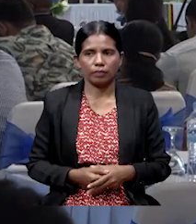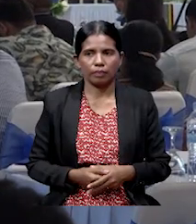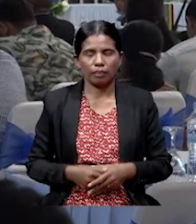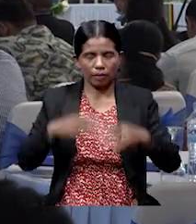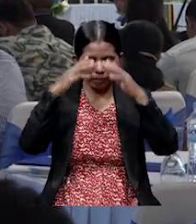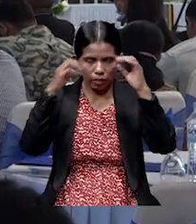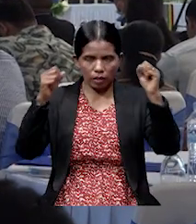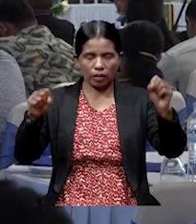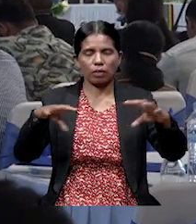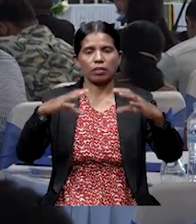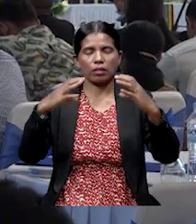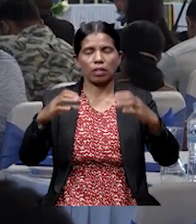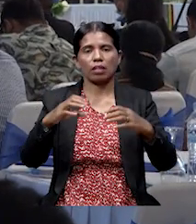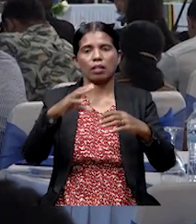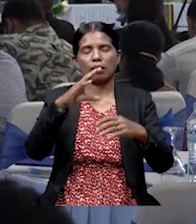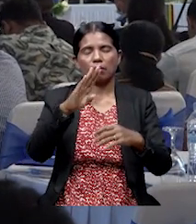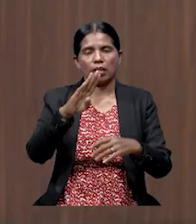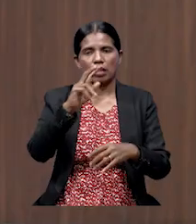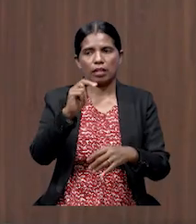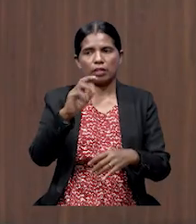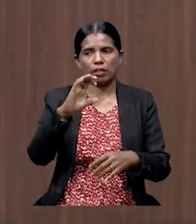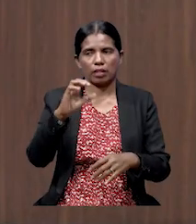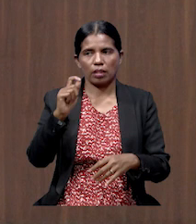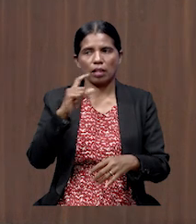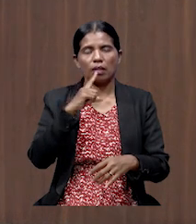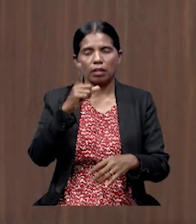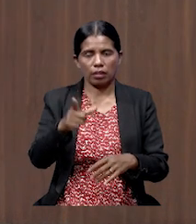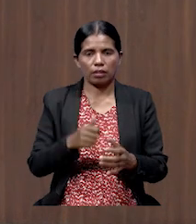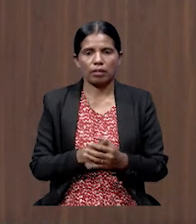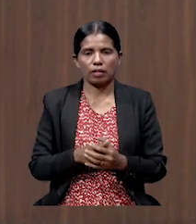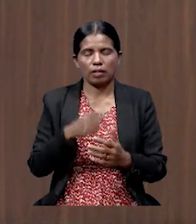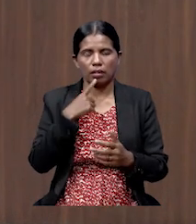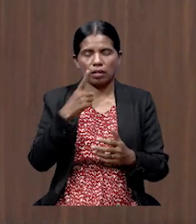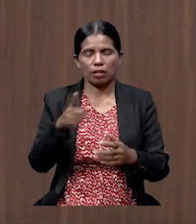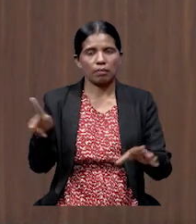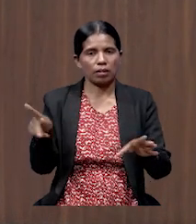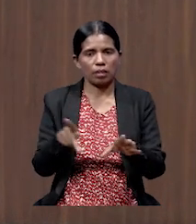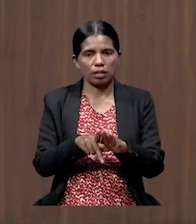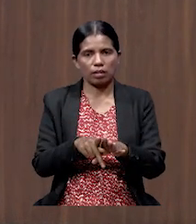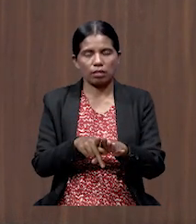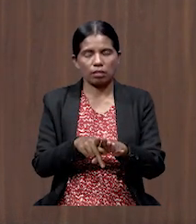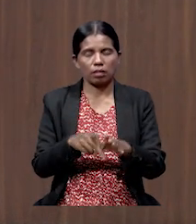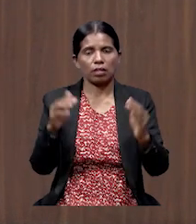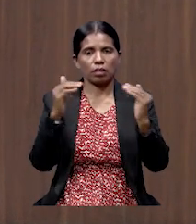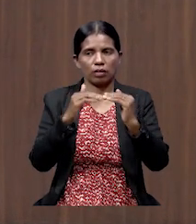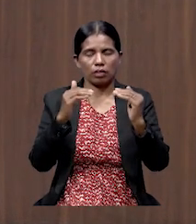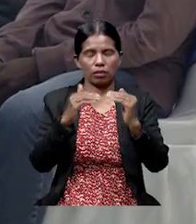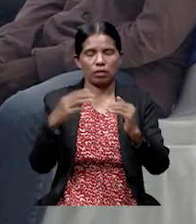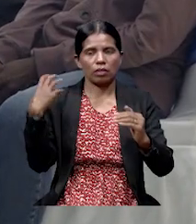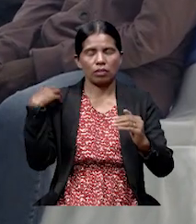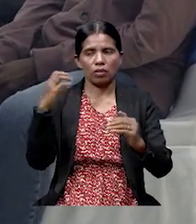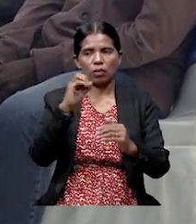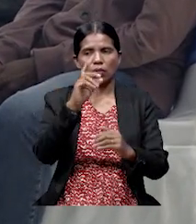Presidente do Conselho de Administração BNCTL, António Victor Hatoli Hirakne, banheira participa seminário e edifício Salão Oca